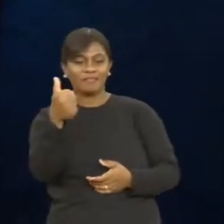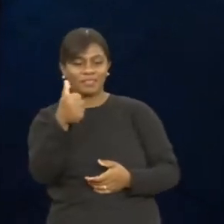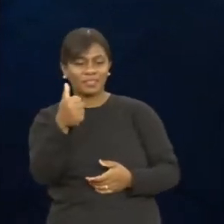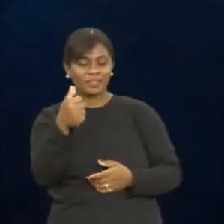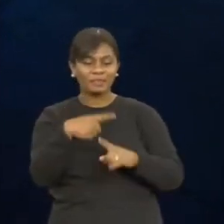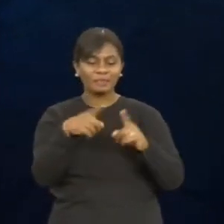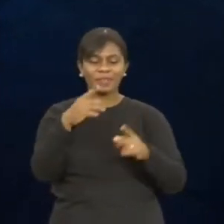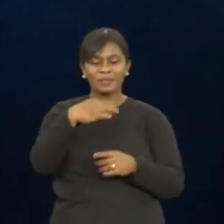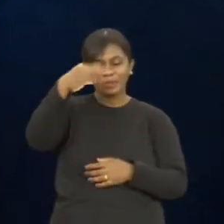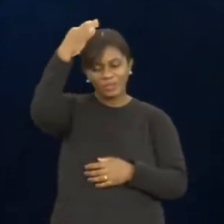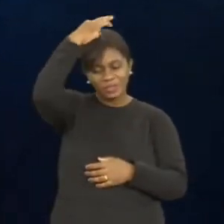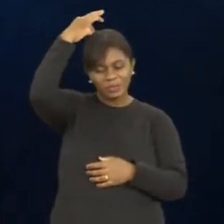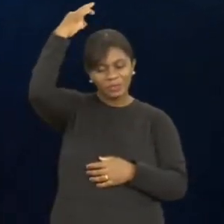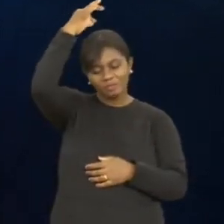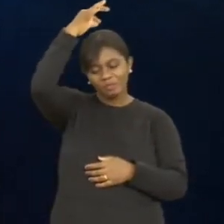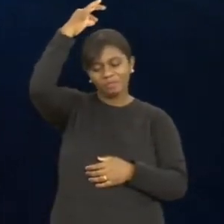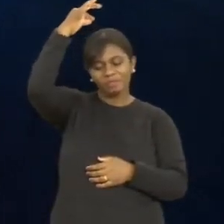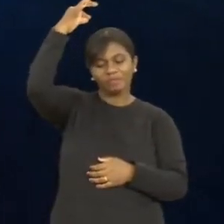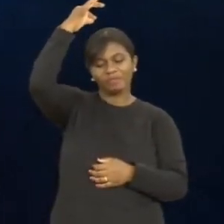e o Espírito Santo